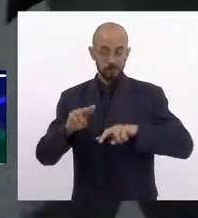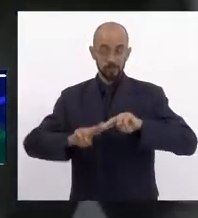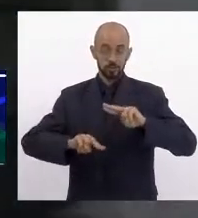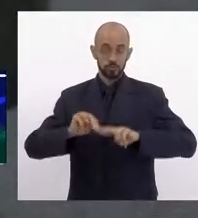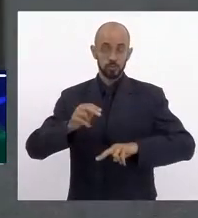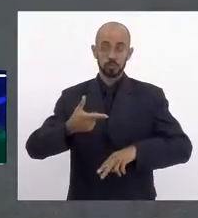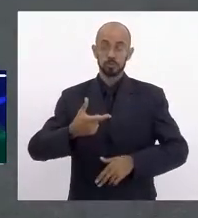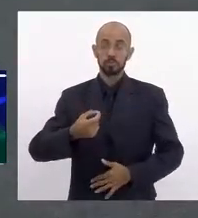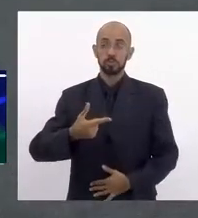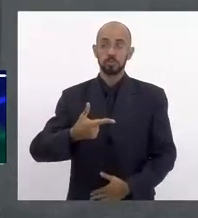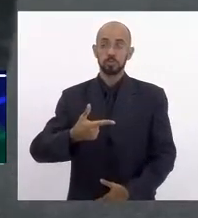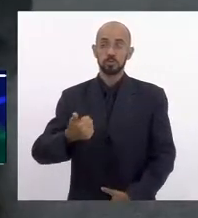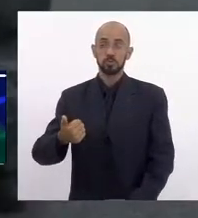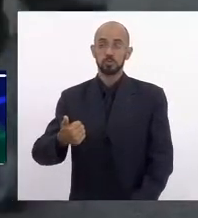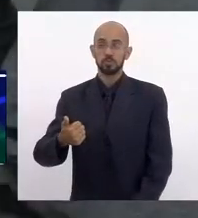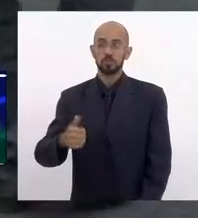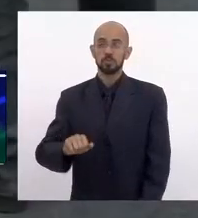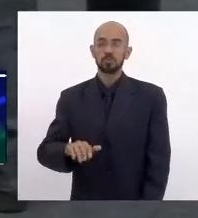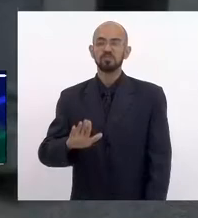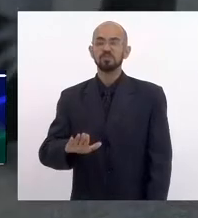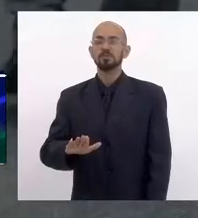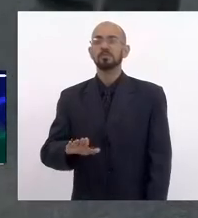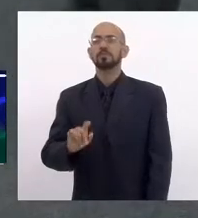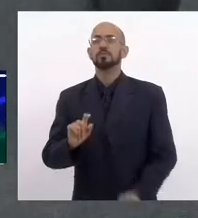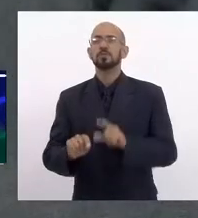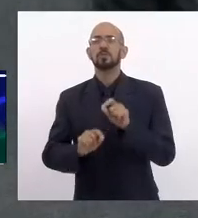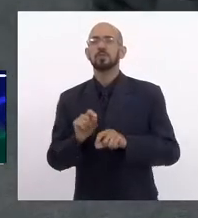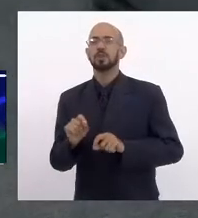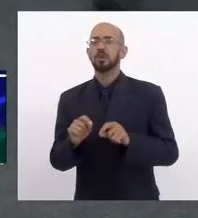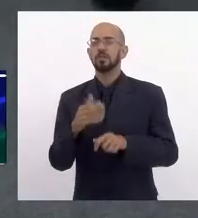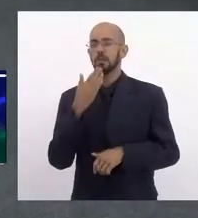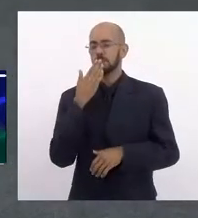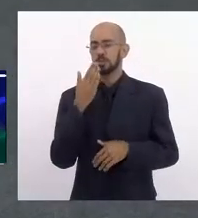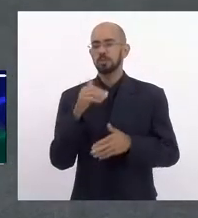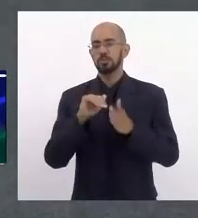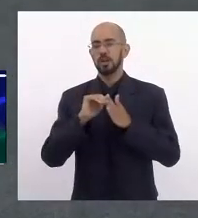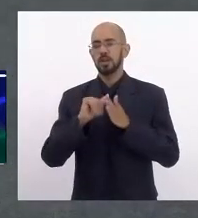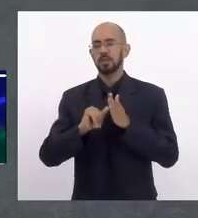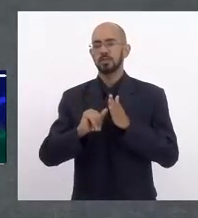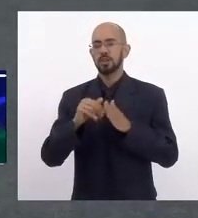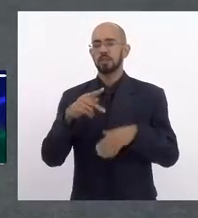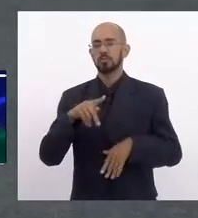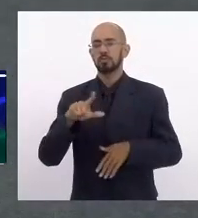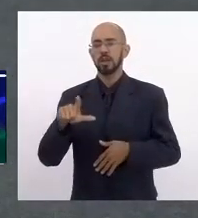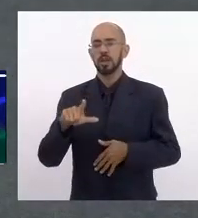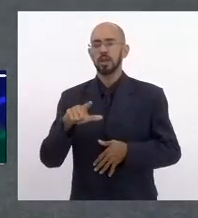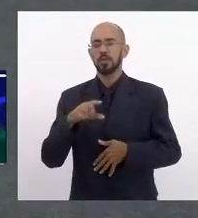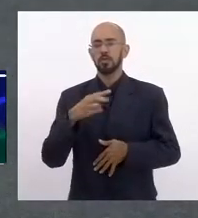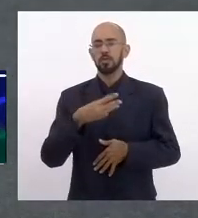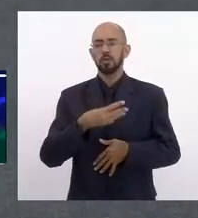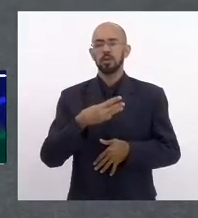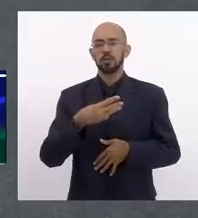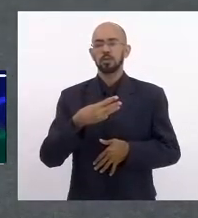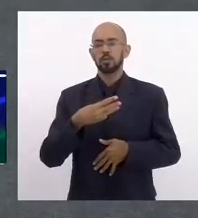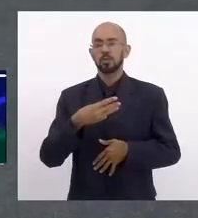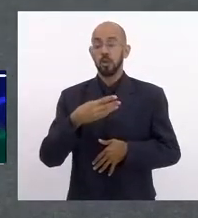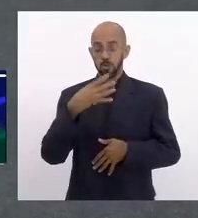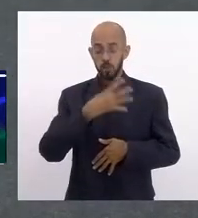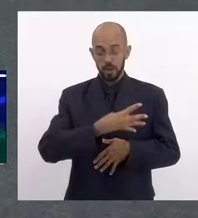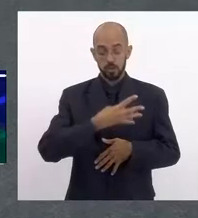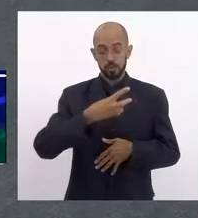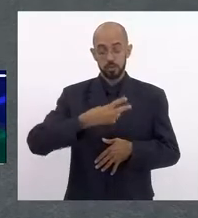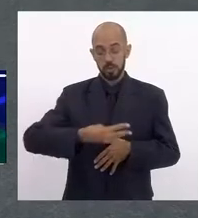17/6/2021. Mas eu quero aqui, tia Ju, pedir a retirada do meu projeto, o